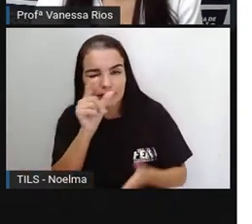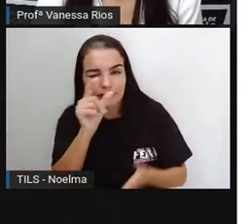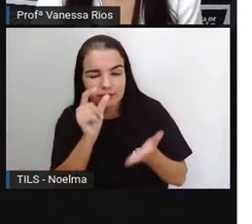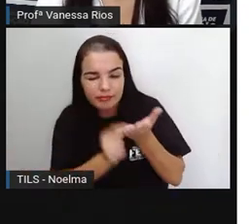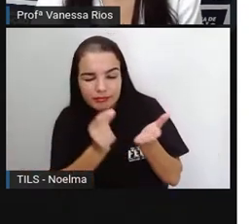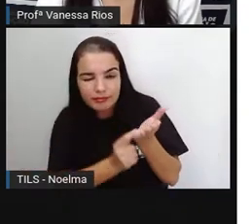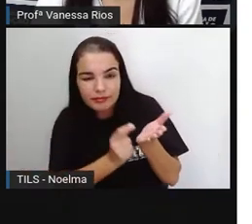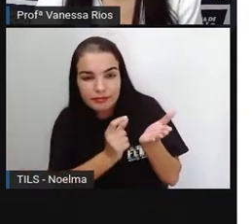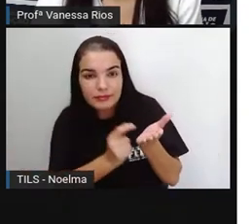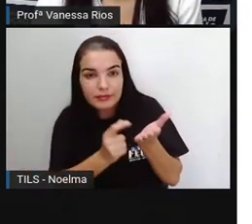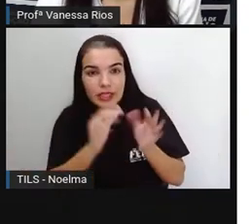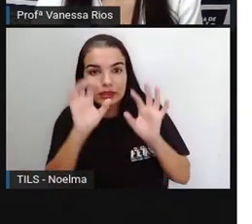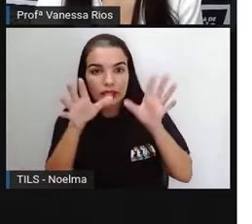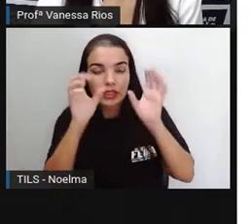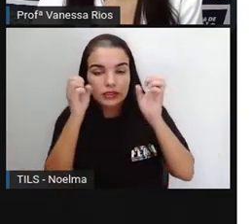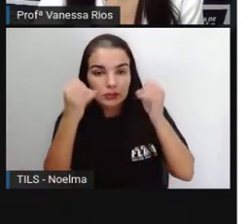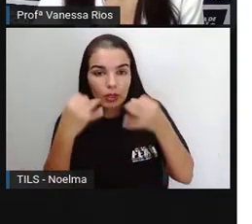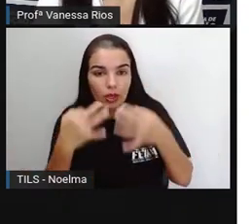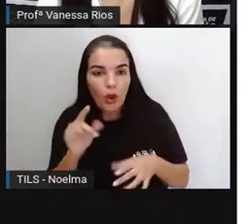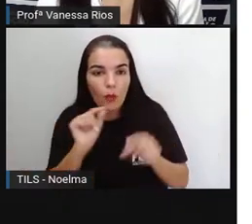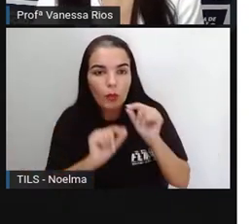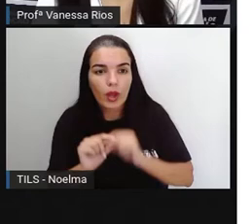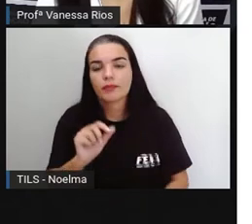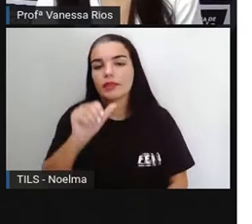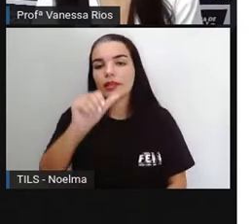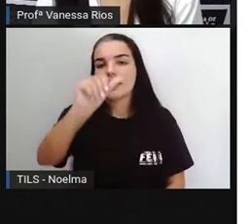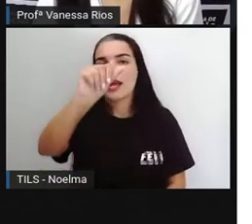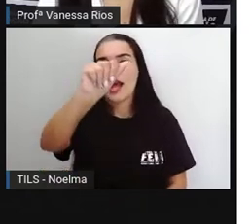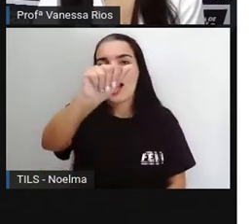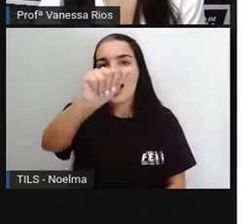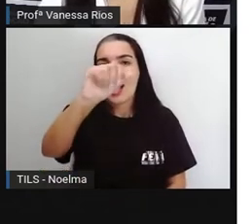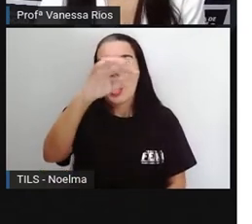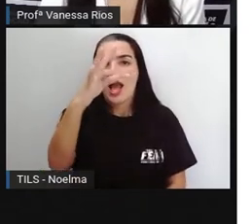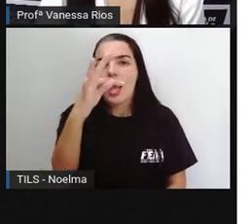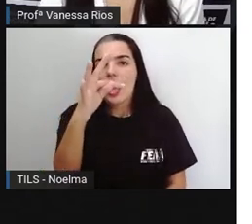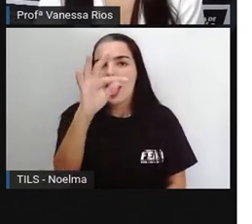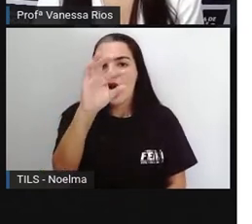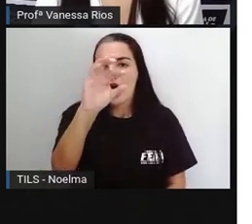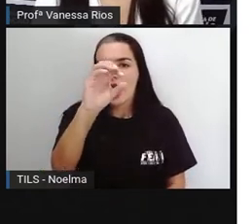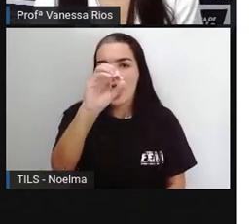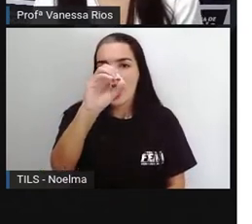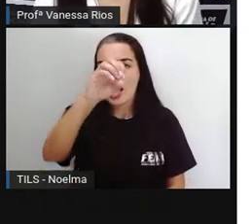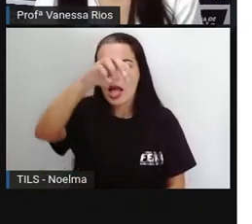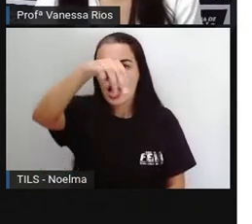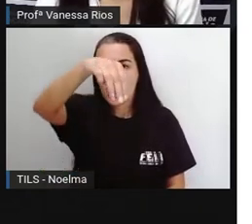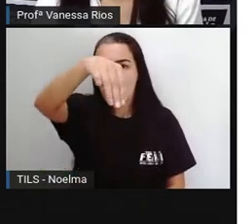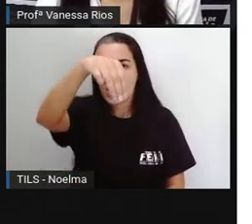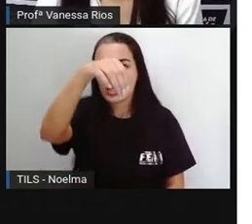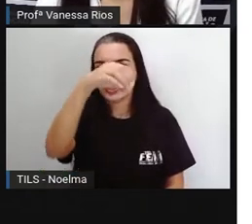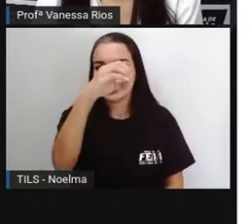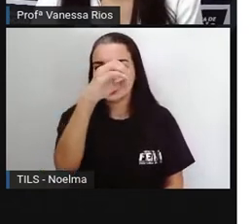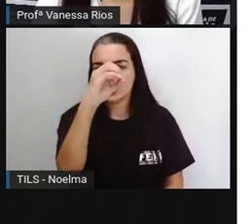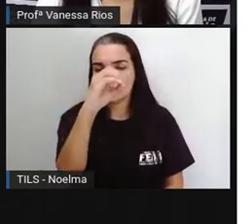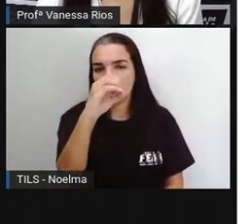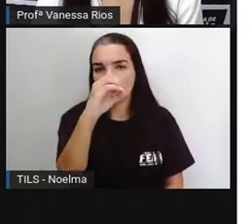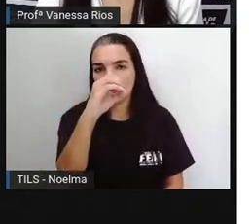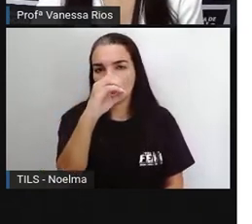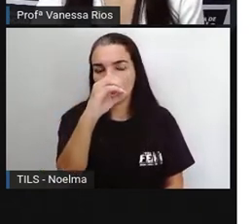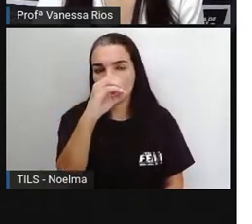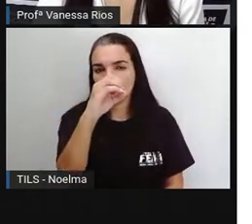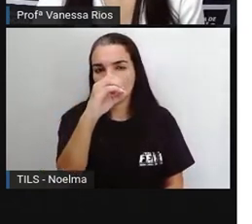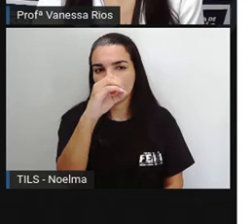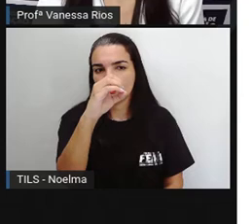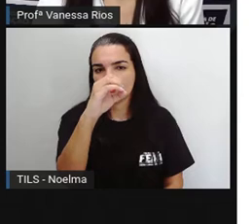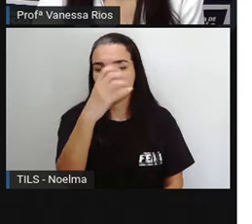a Pro já explicou, não é? Dessa partícula que forma aí todos os elementos existentes, não é?